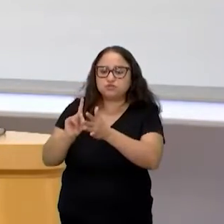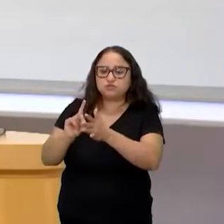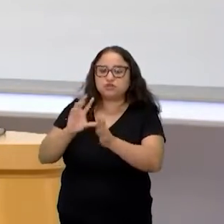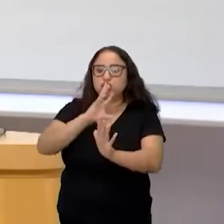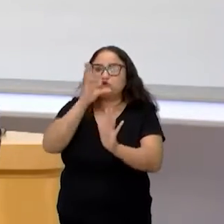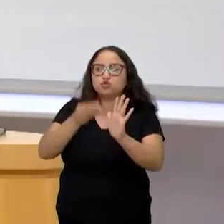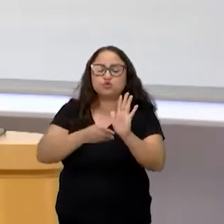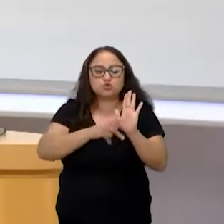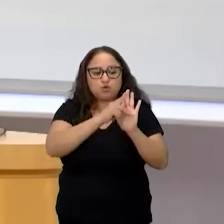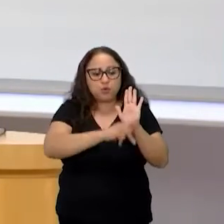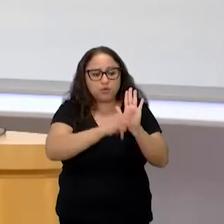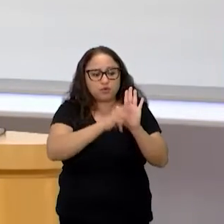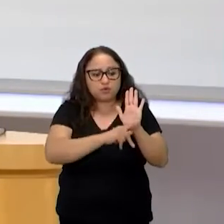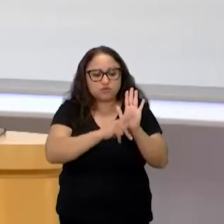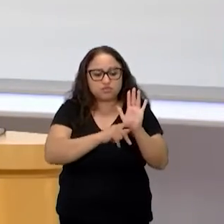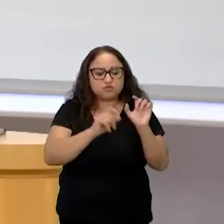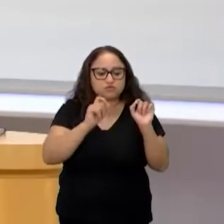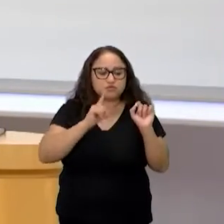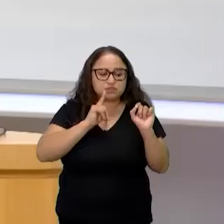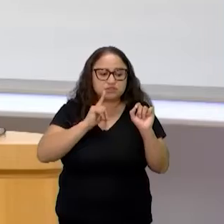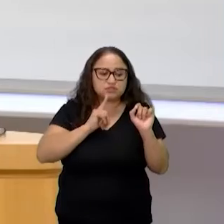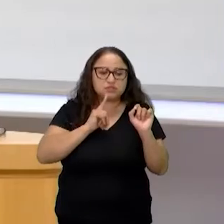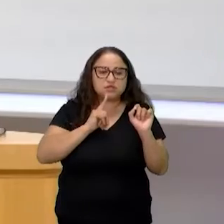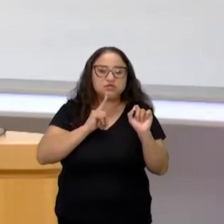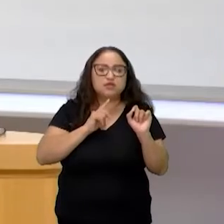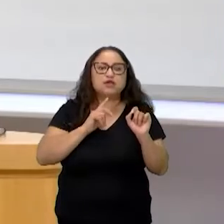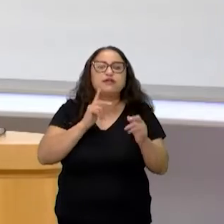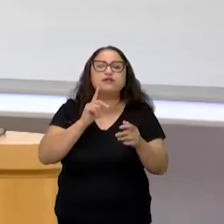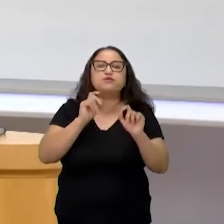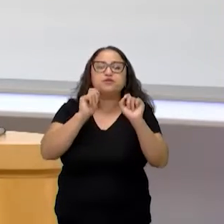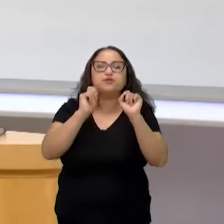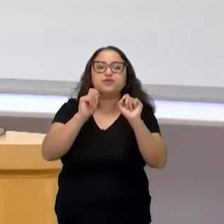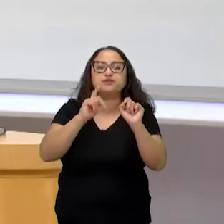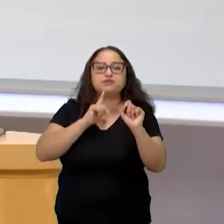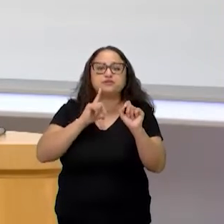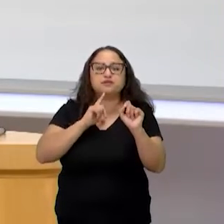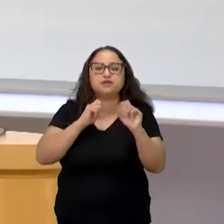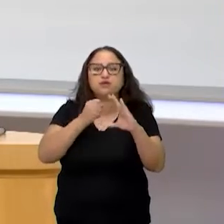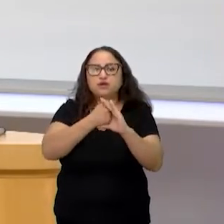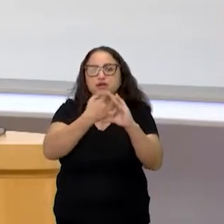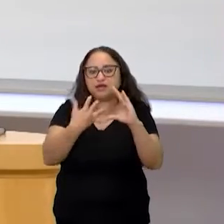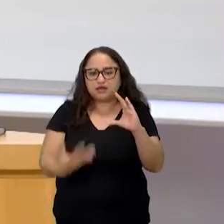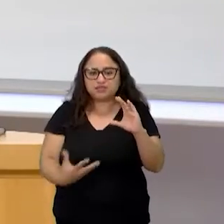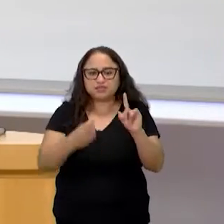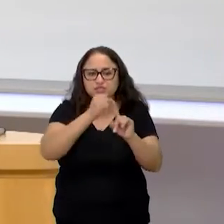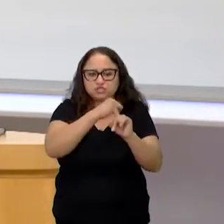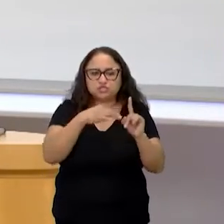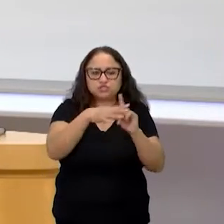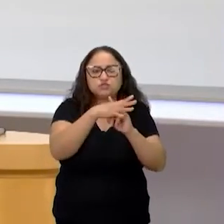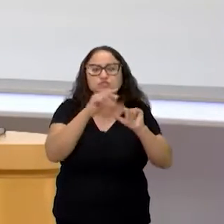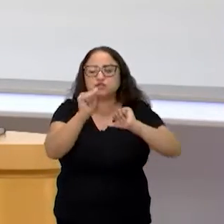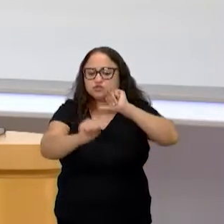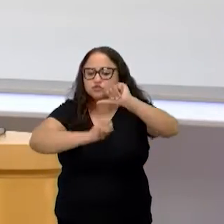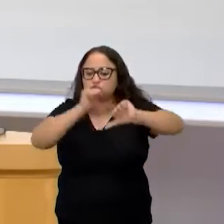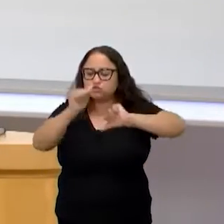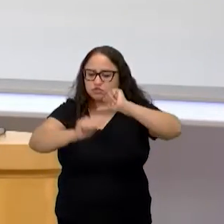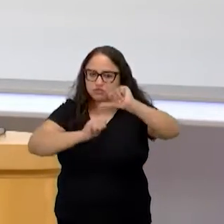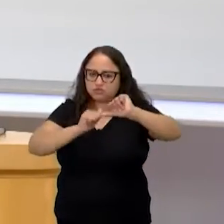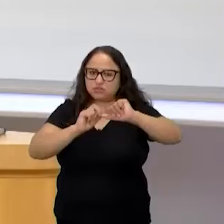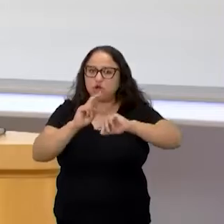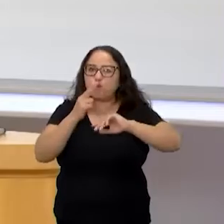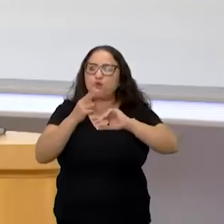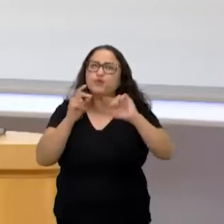projeto de intervenção artística, geralmente, ele tem um fundo ou uma característica social de transformação. Ou seja,